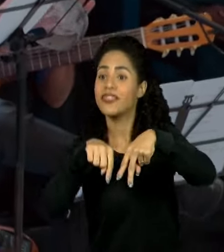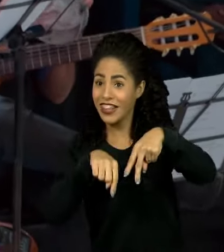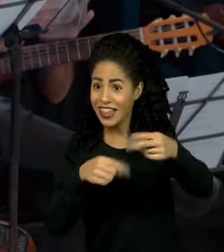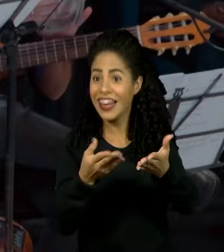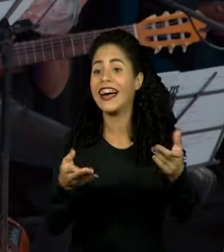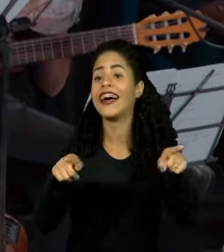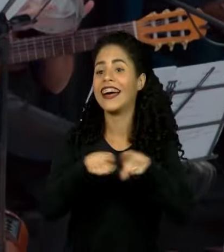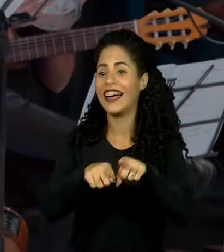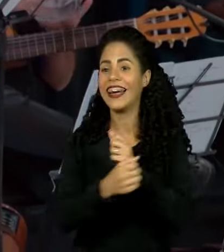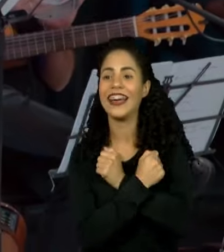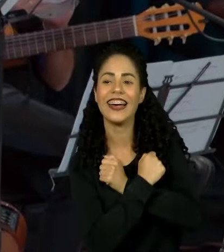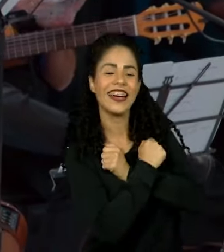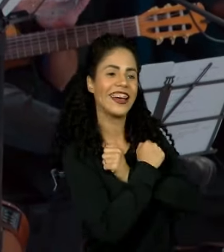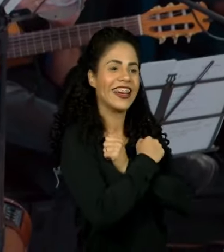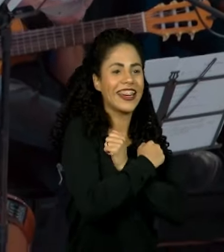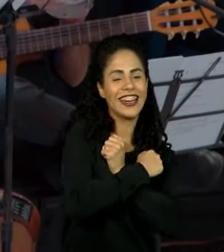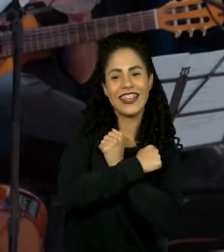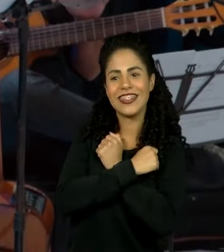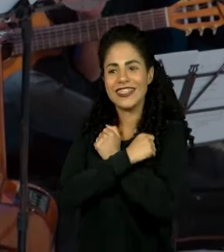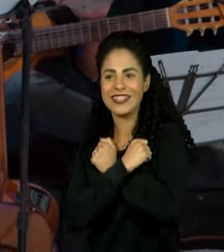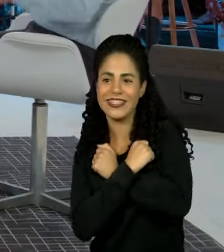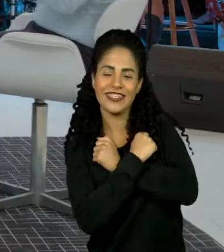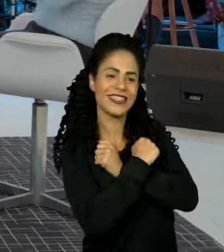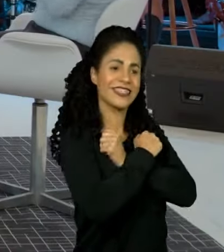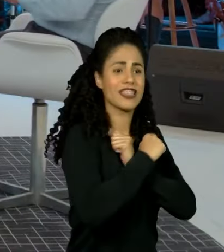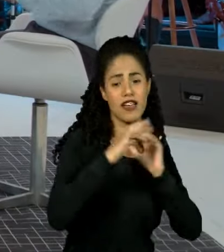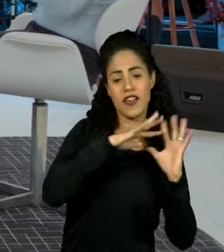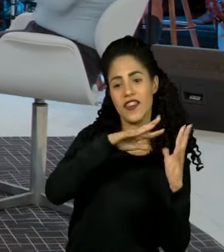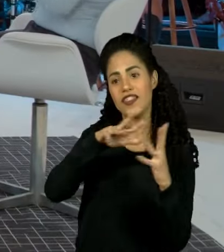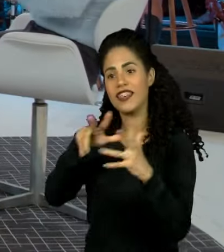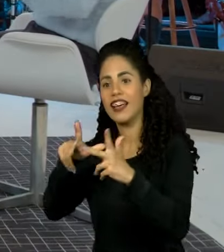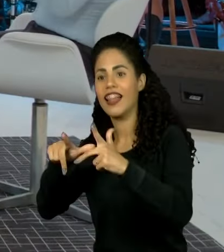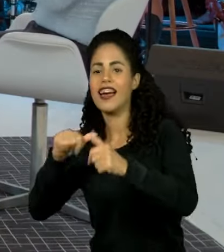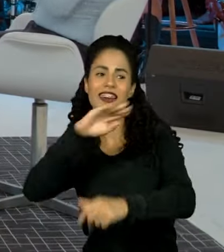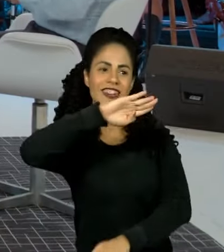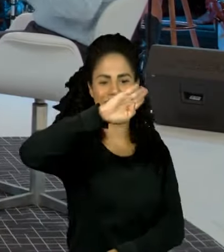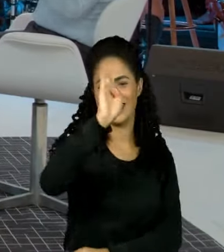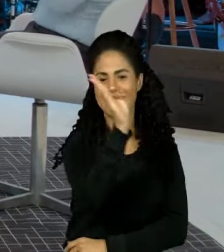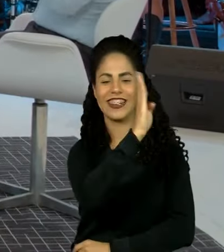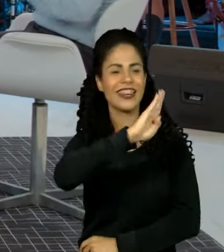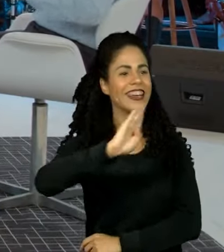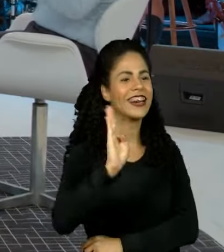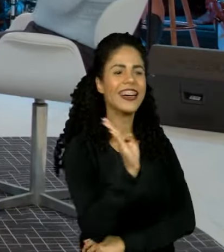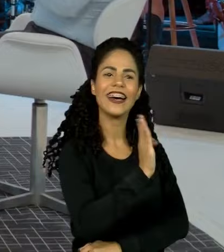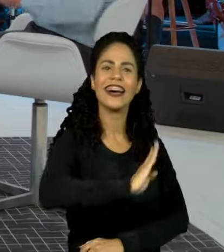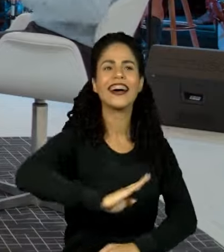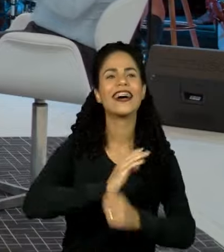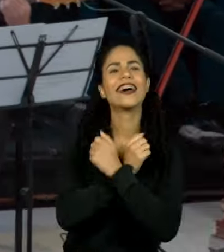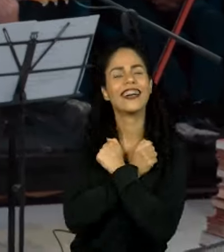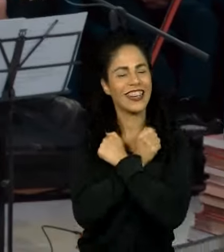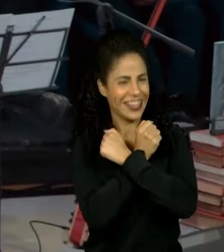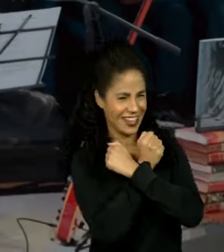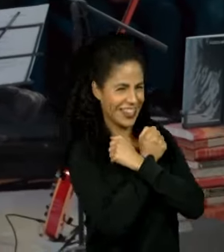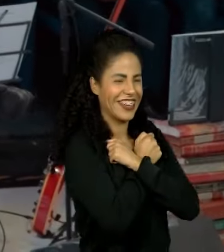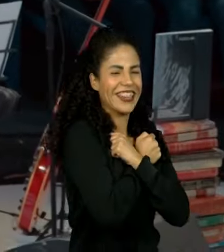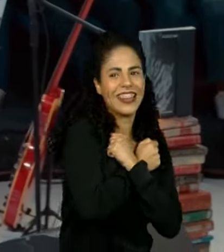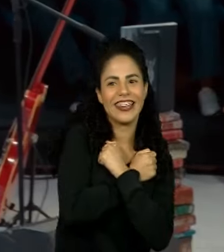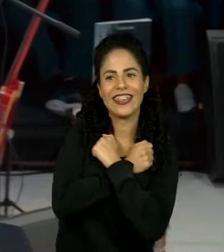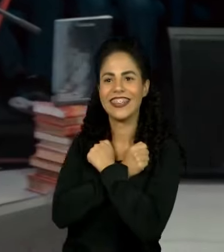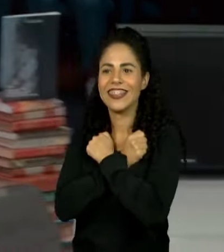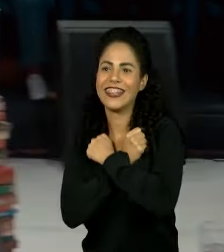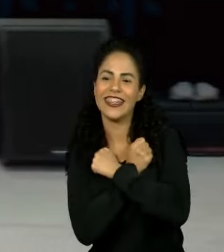saber aquele abra abço todo o povo brasileiro aquele